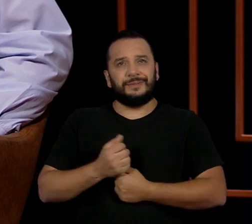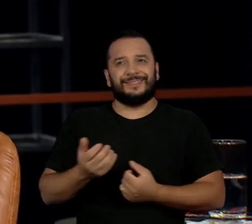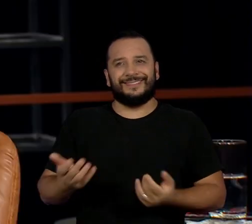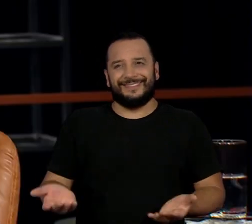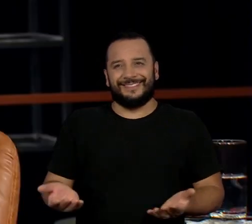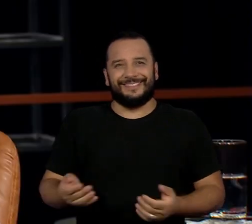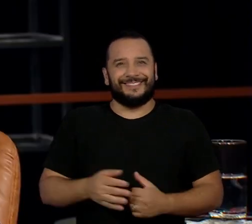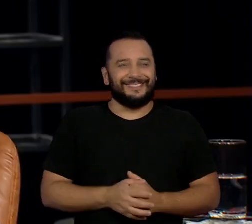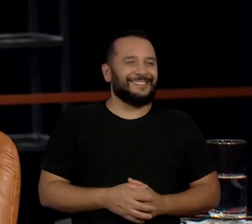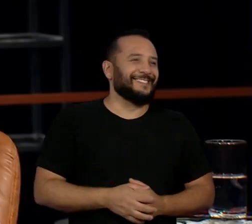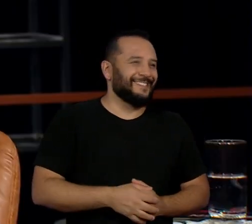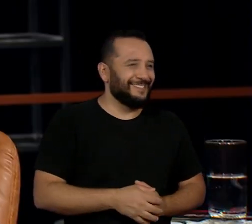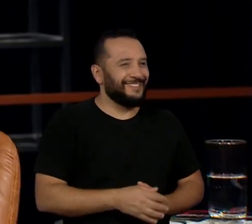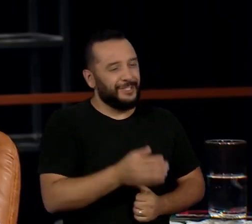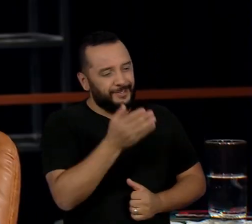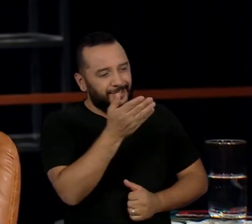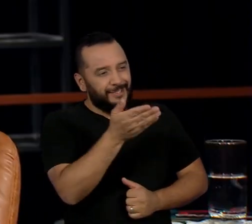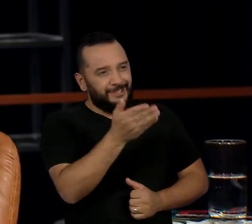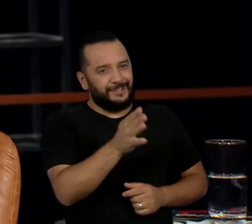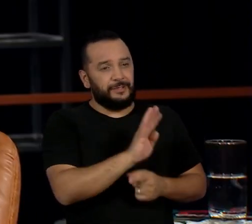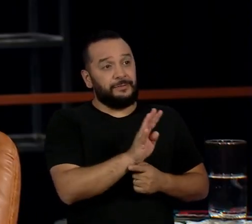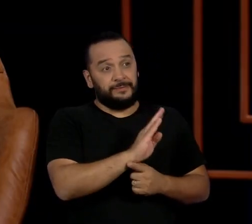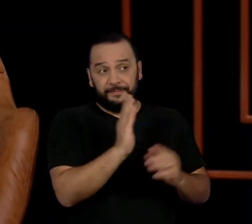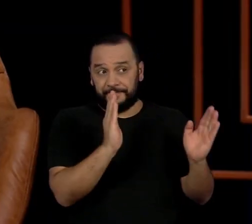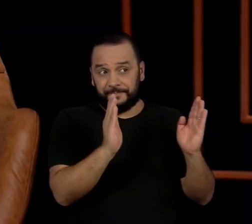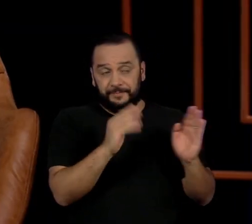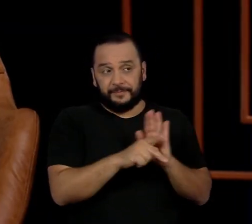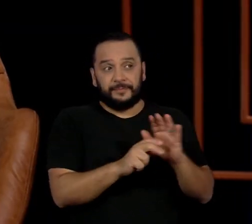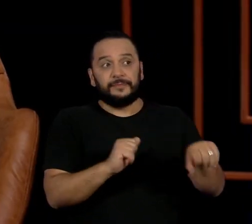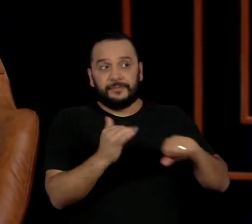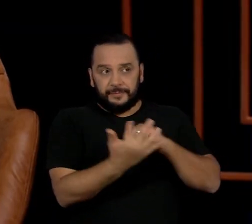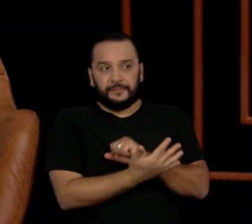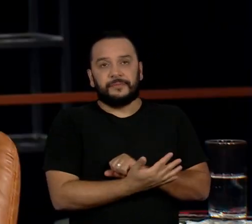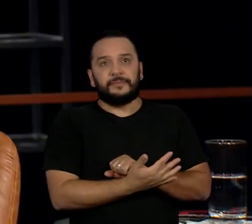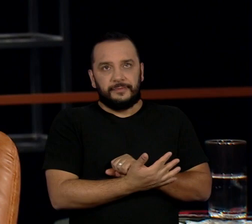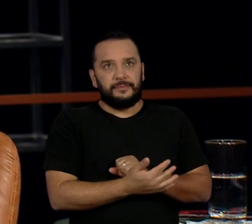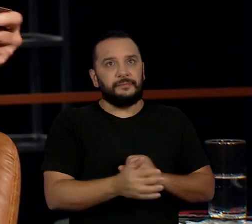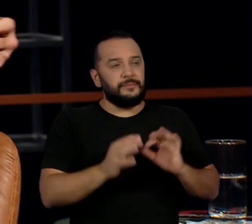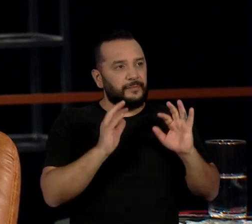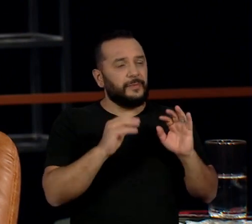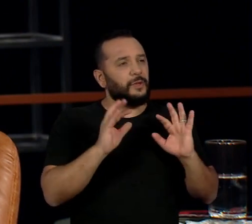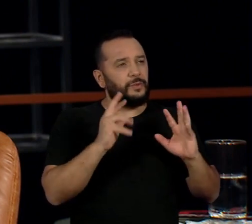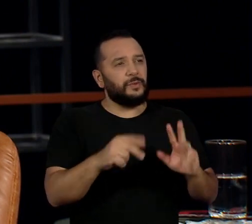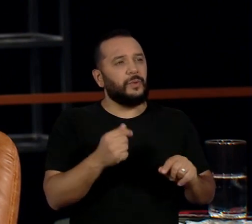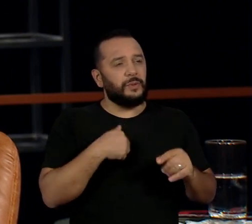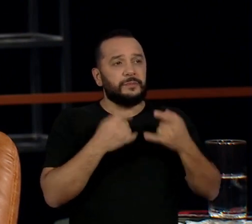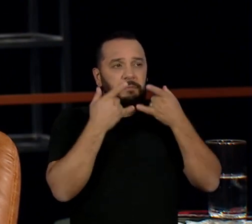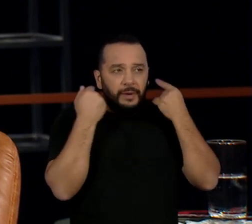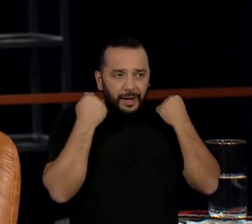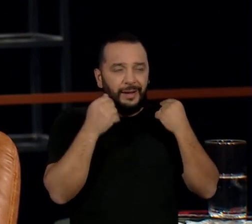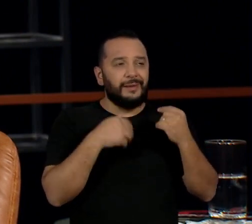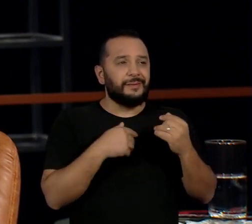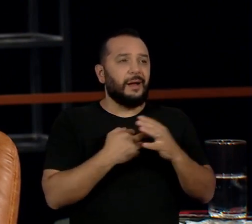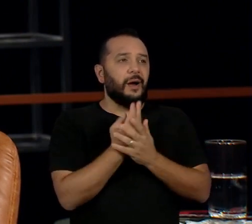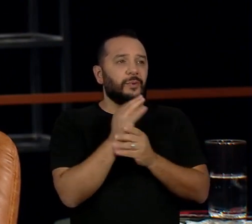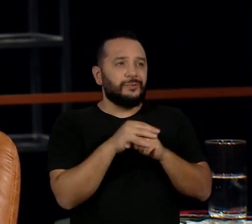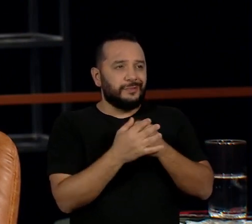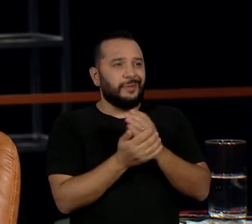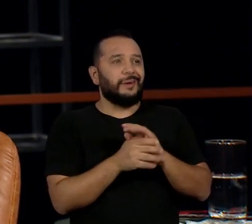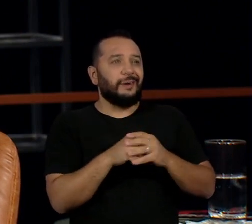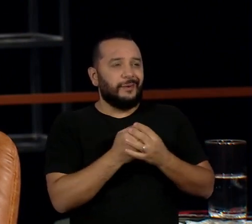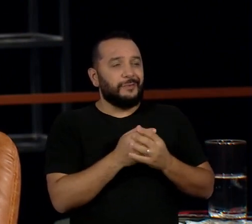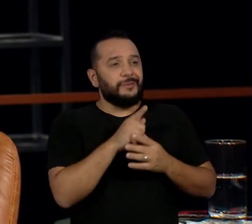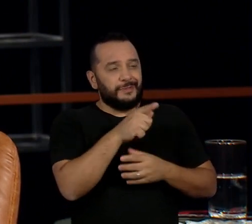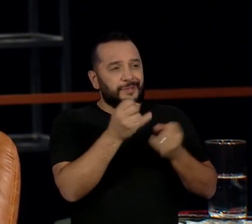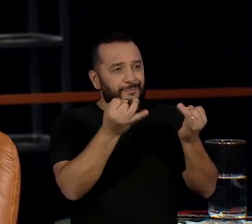Otávio, como já foi dito, você fez um filme durante a pandemia, com os técnicos todos de máscara, álcool gel, aquele protocolo todo. E você costuma